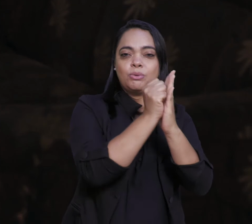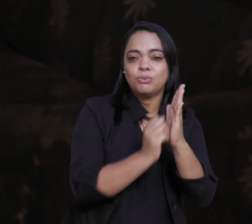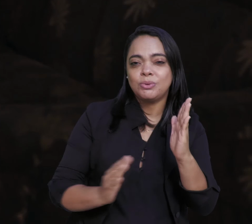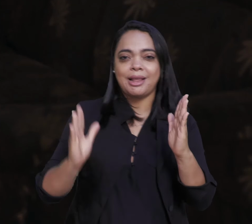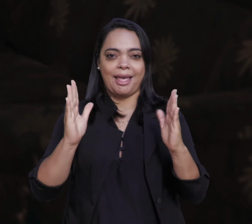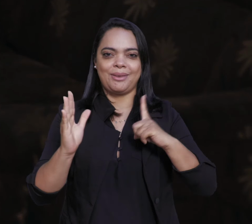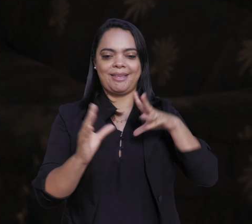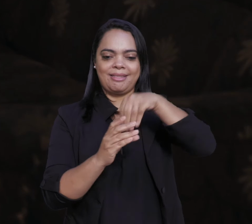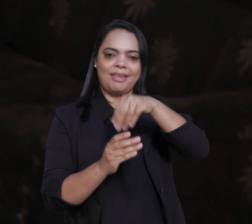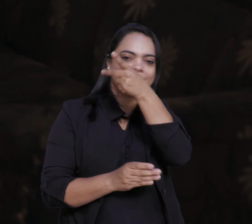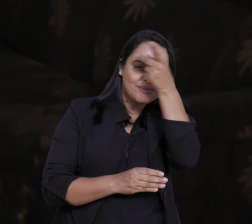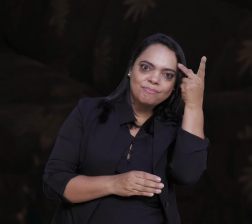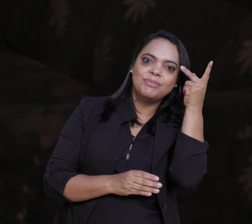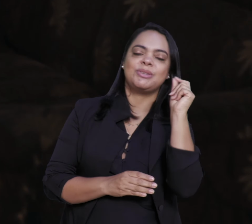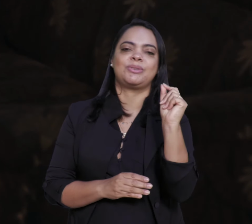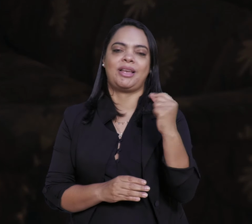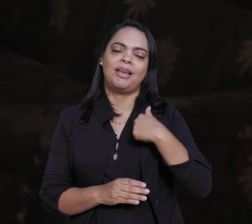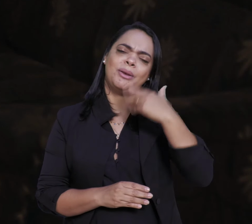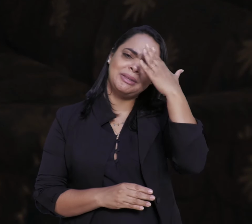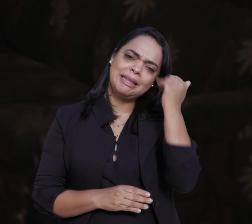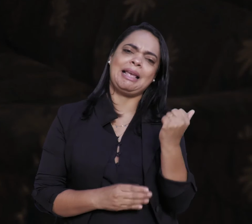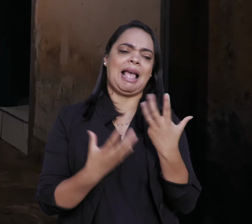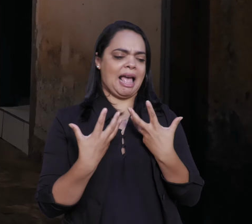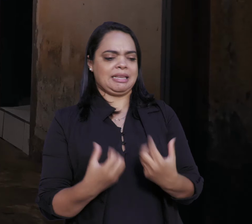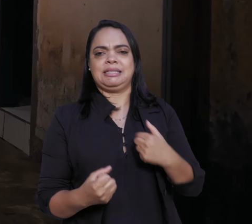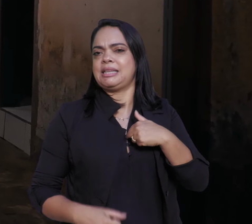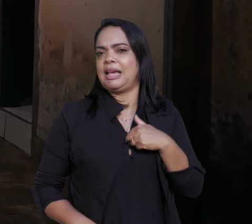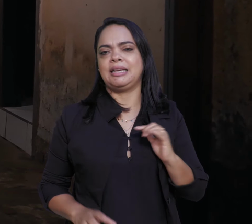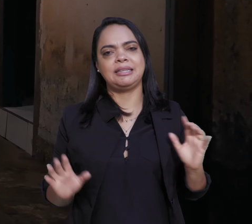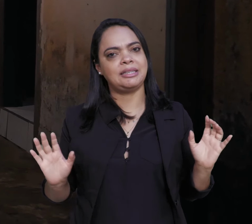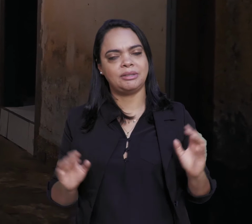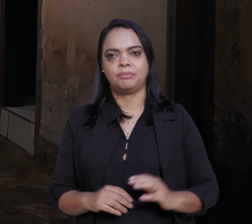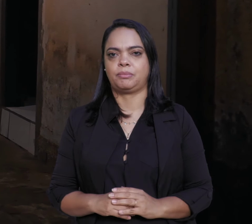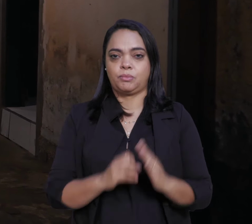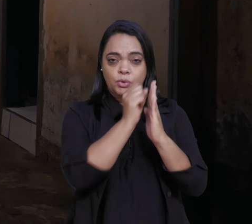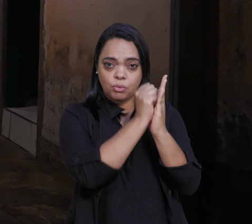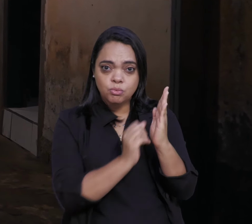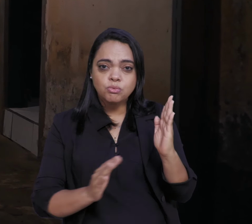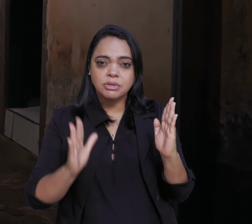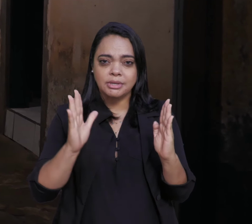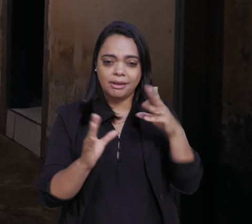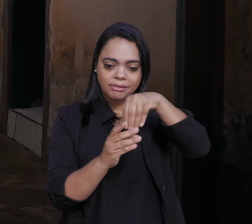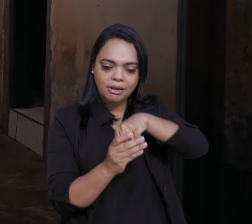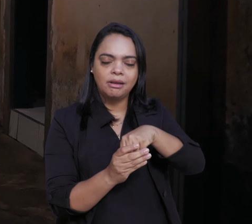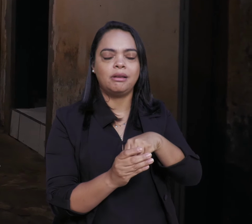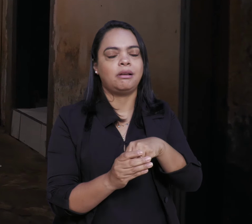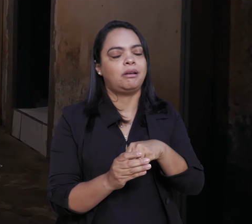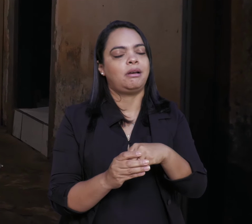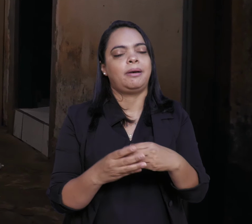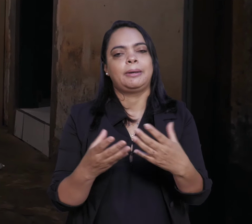tô do lado de pessoas que eu sei que me aceitam. Foi dentro do terreiro onde